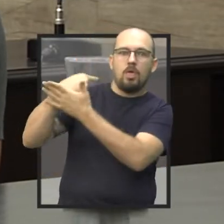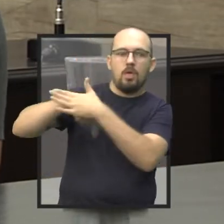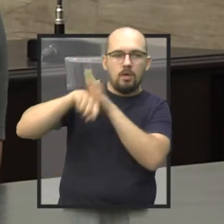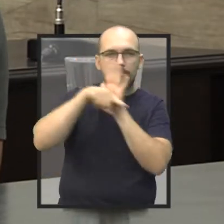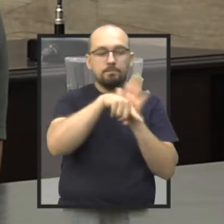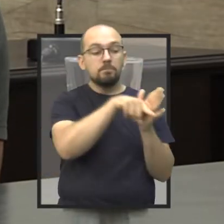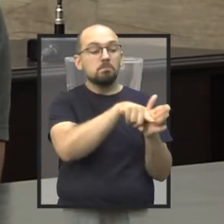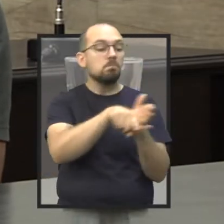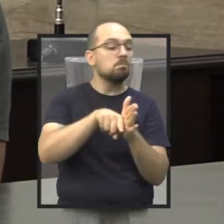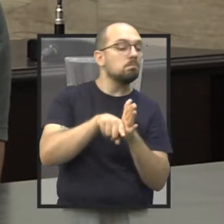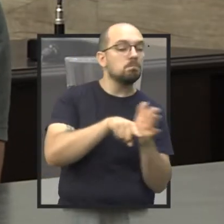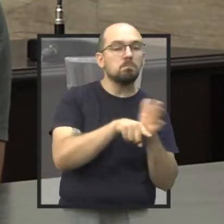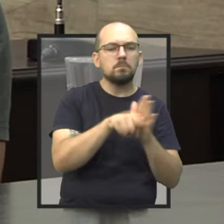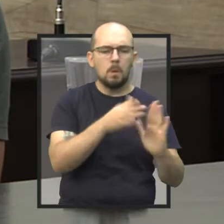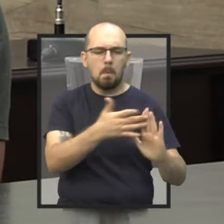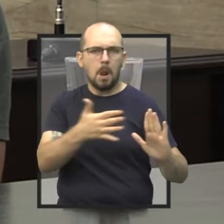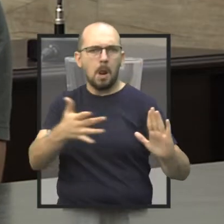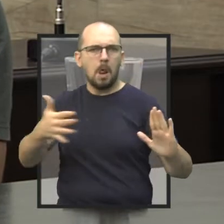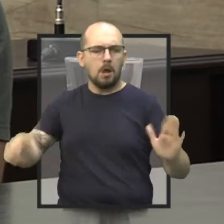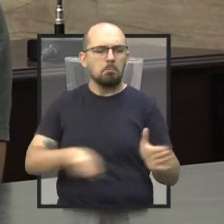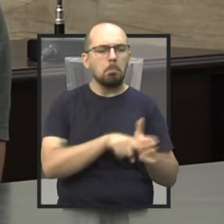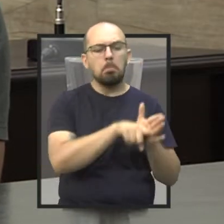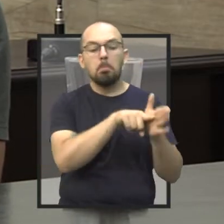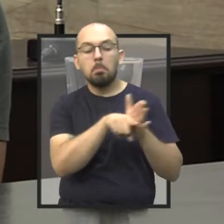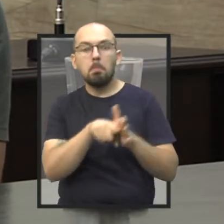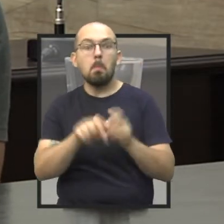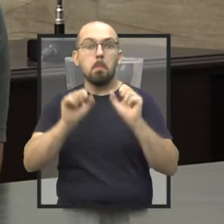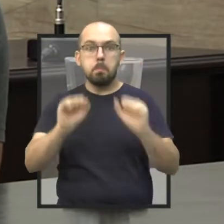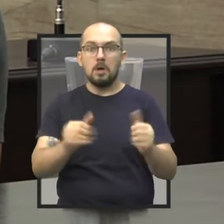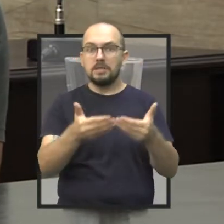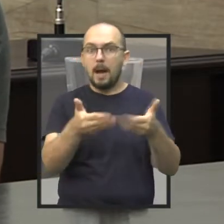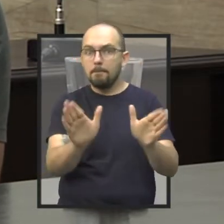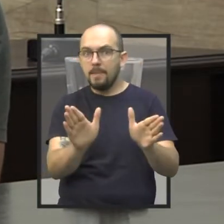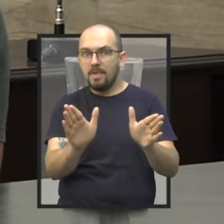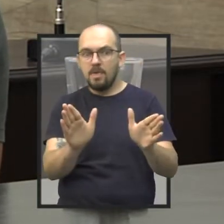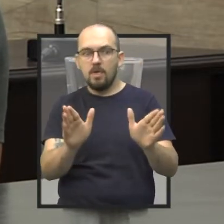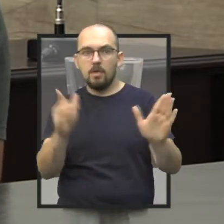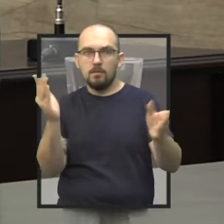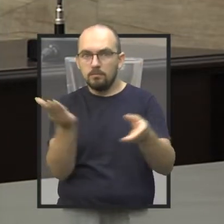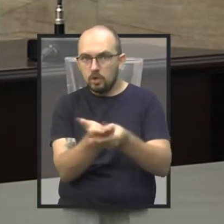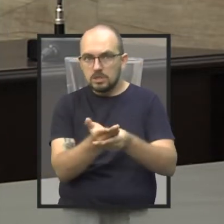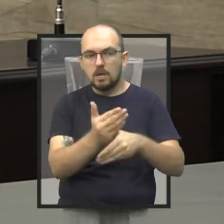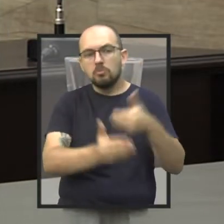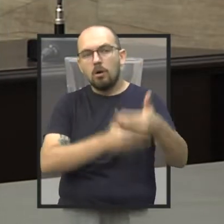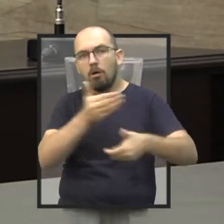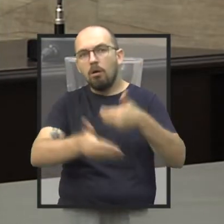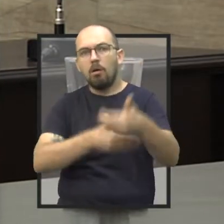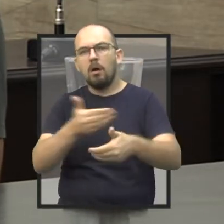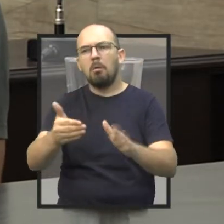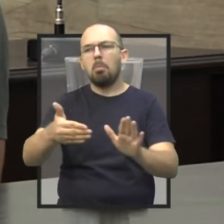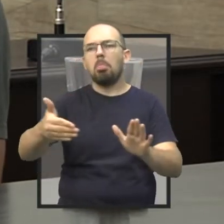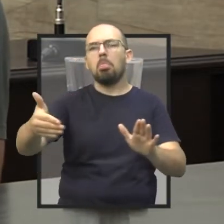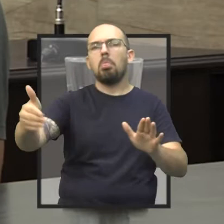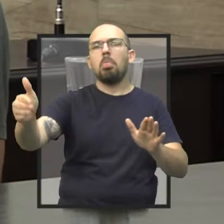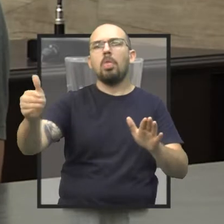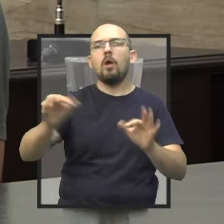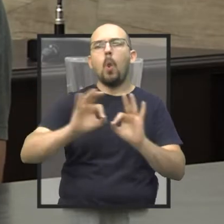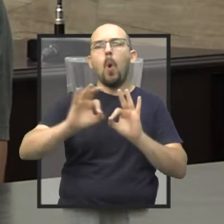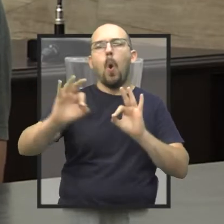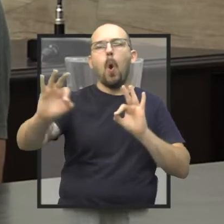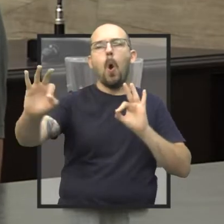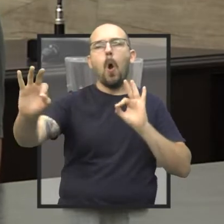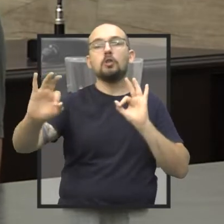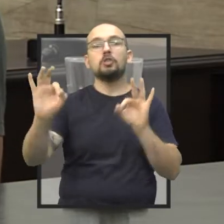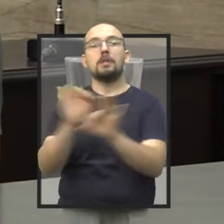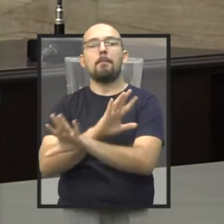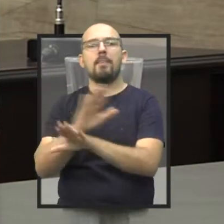que pode, de repente, abrir uma sindicância com ele, mas não terminar ela mesma o processo, devido ao prazo ser muito longo, e ele,